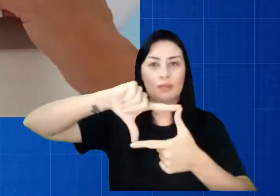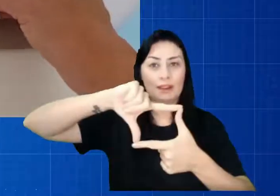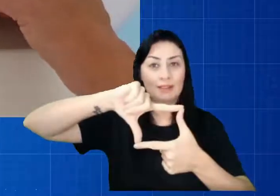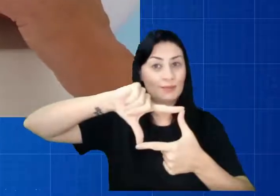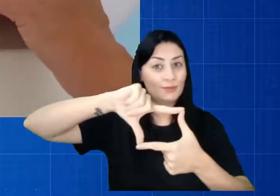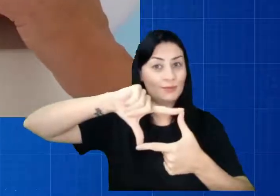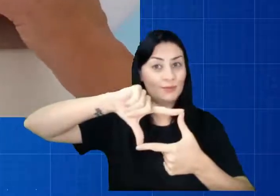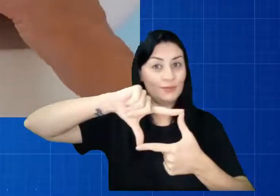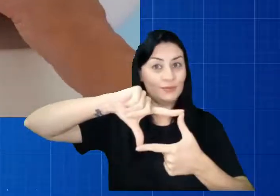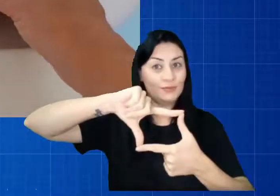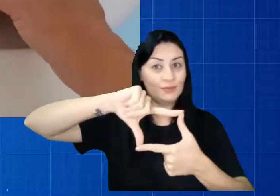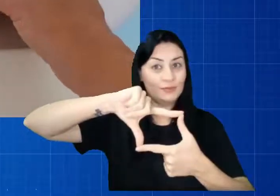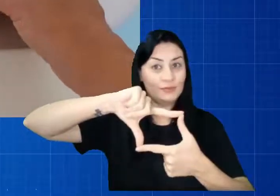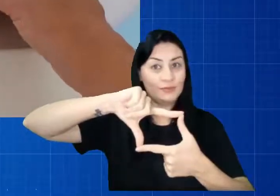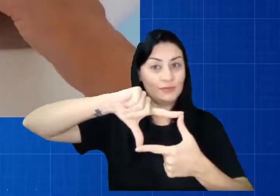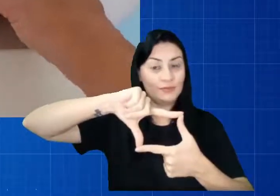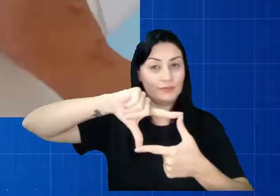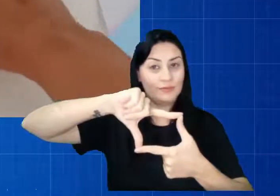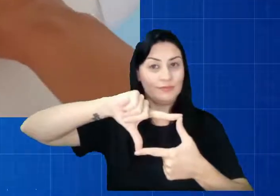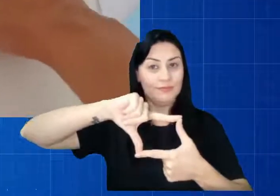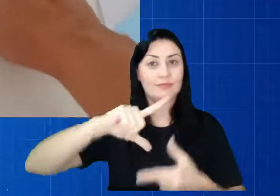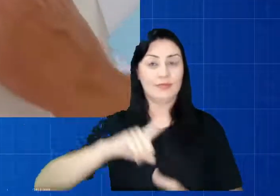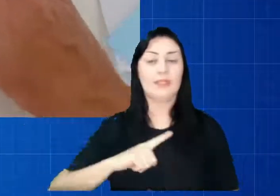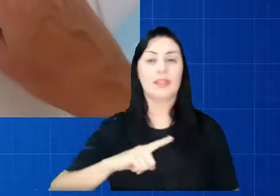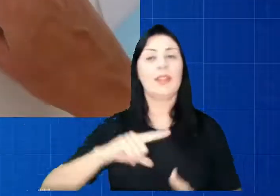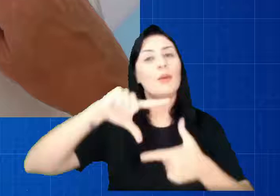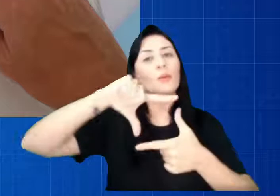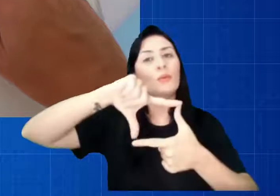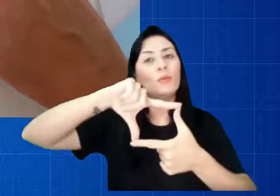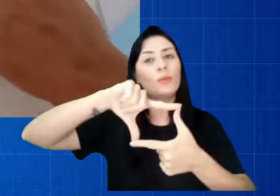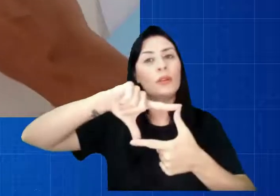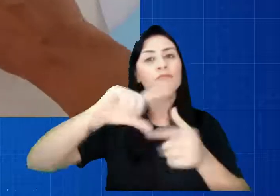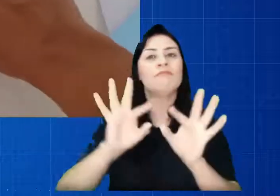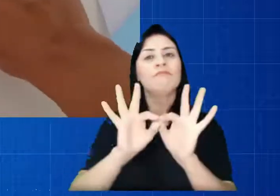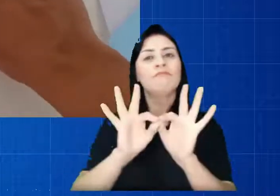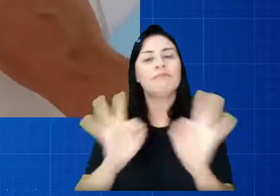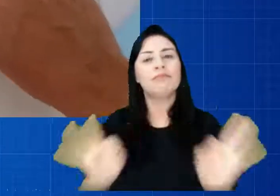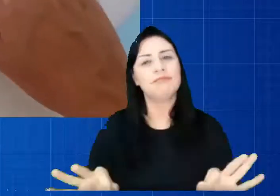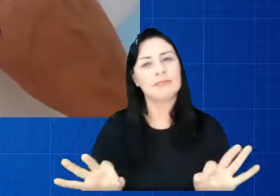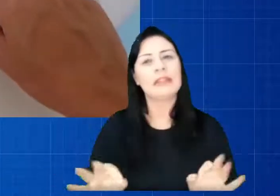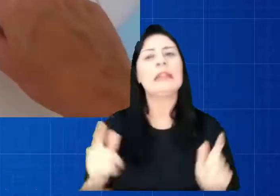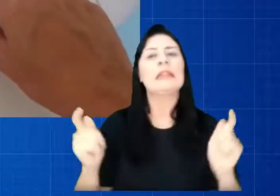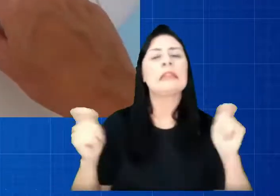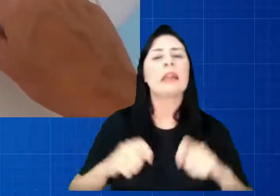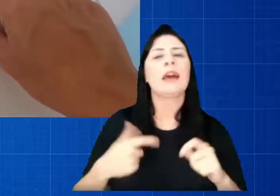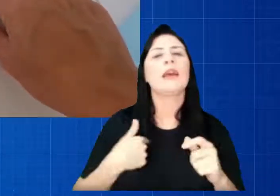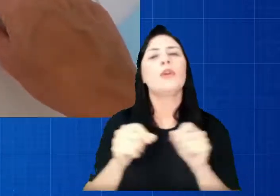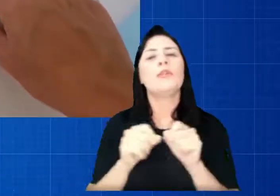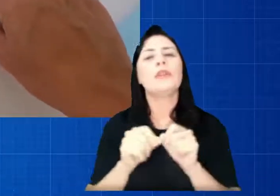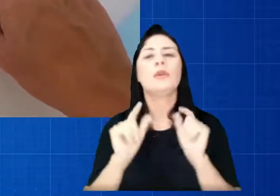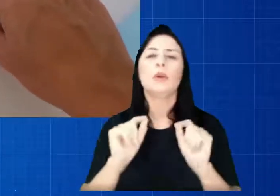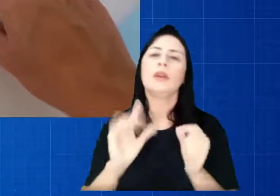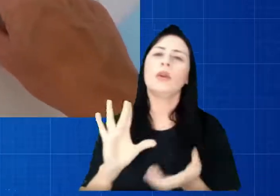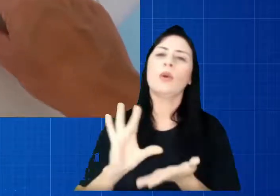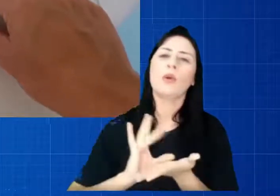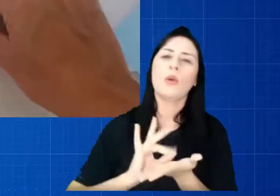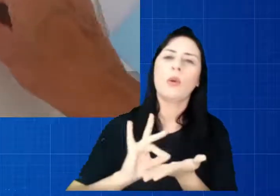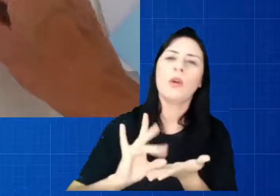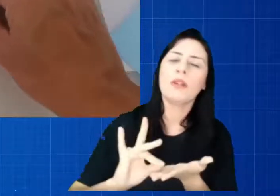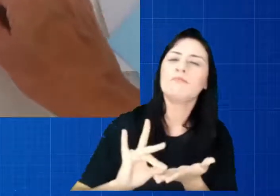Nós temos um quadrado simples. Com esse quadrado, eu posso, por exemplo, fazer uma colagem e fazer a frente de